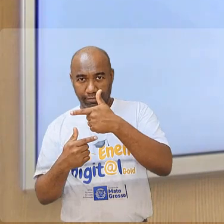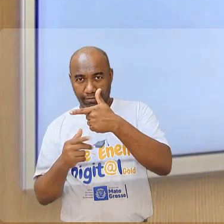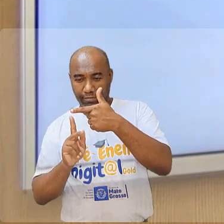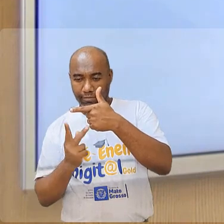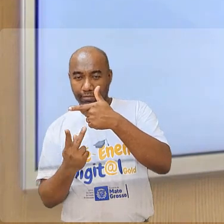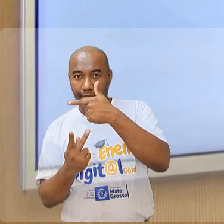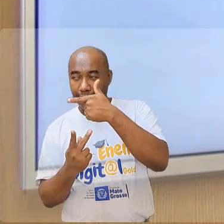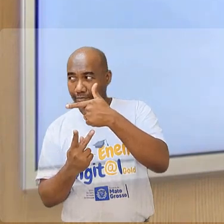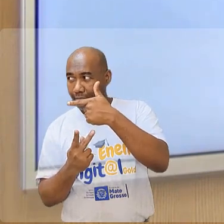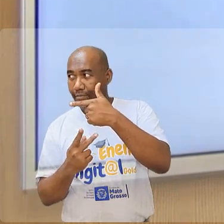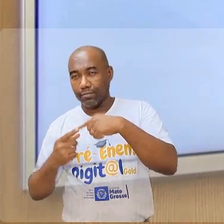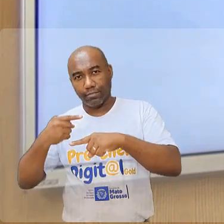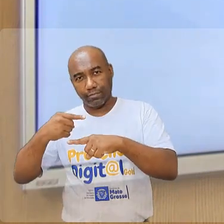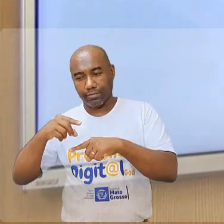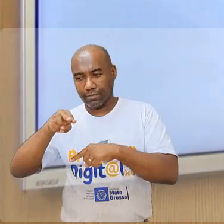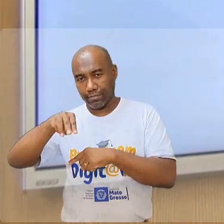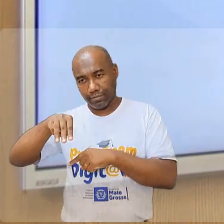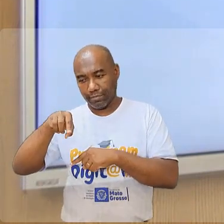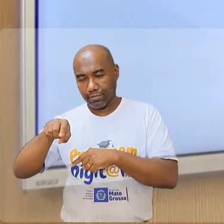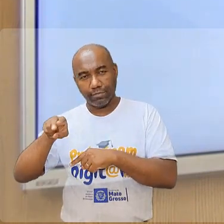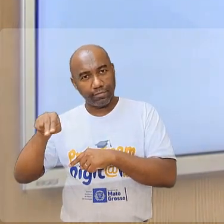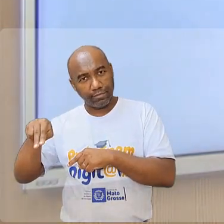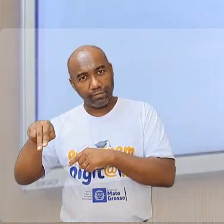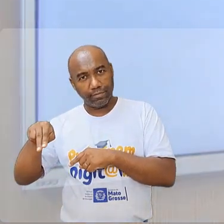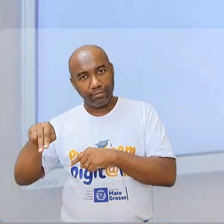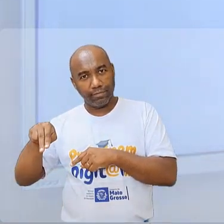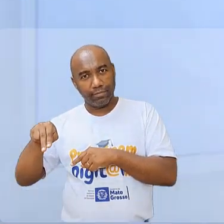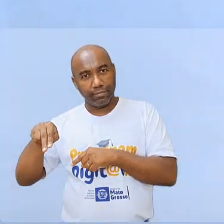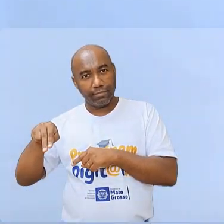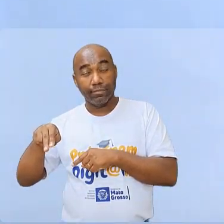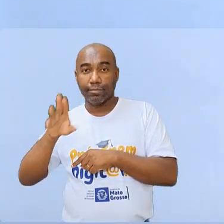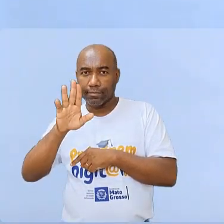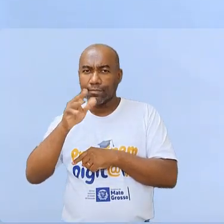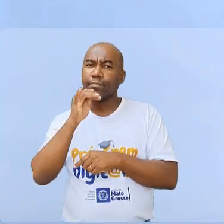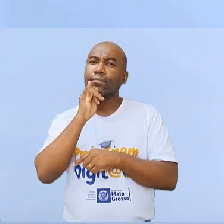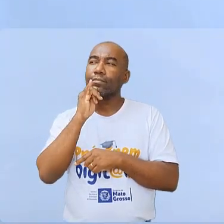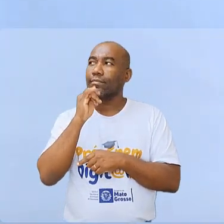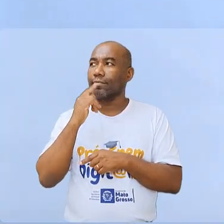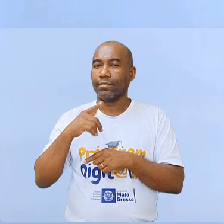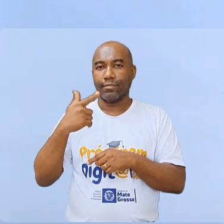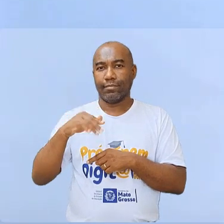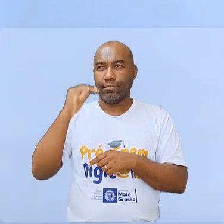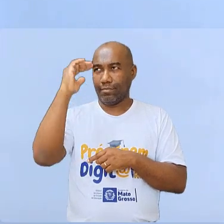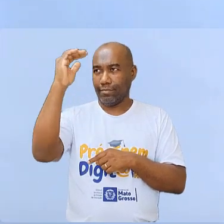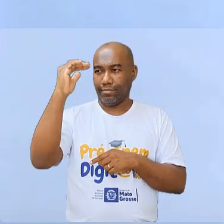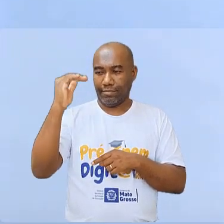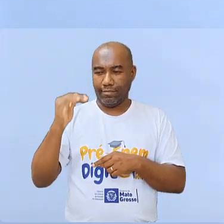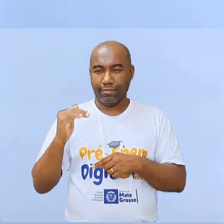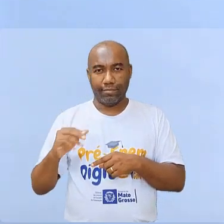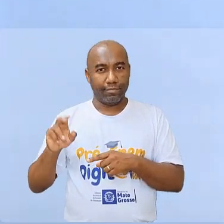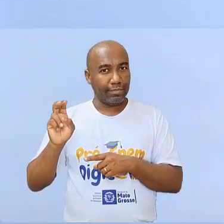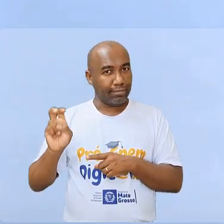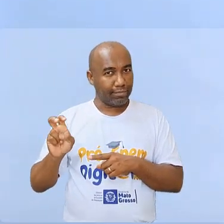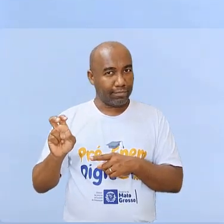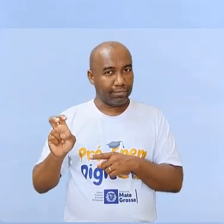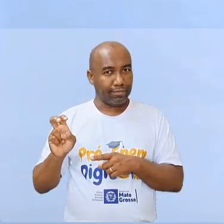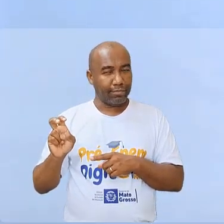quadrado é o pegar o MM explicar com n repara nas cinco forma lacinhos